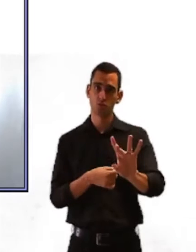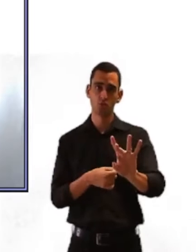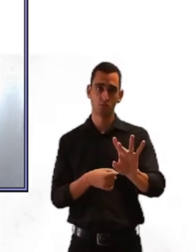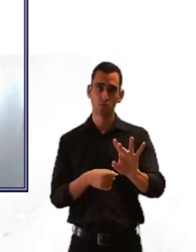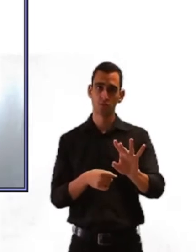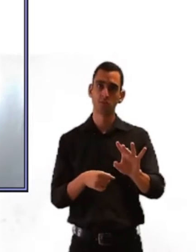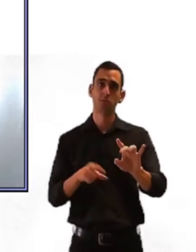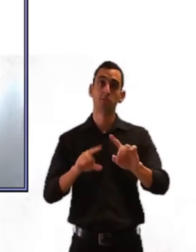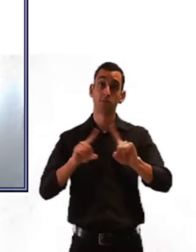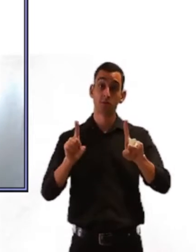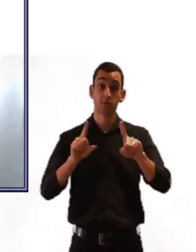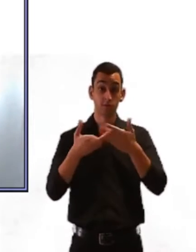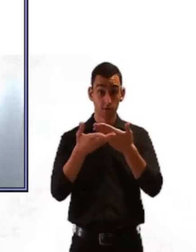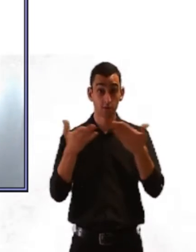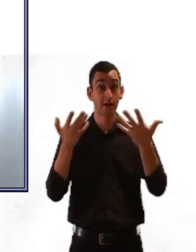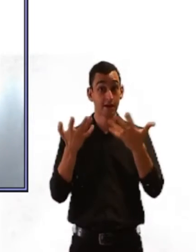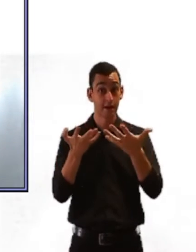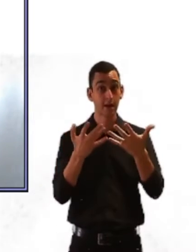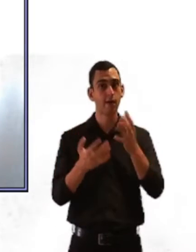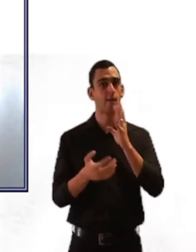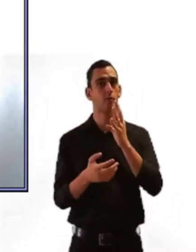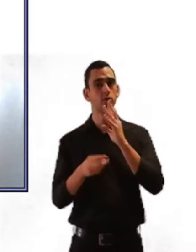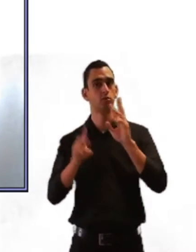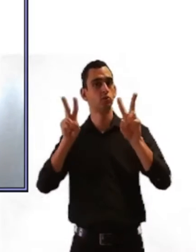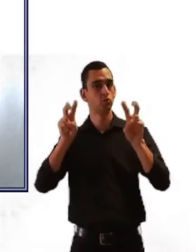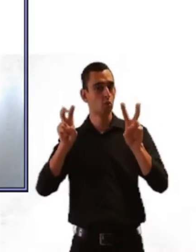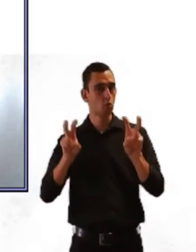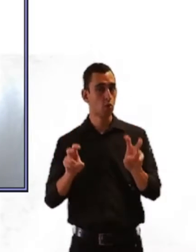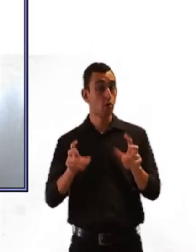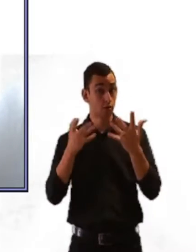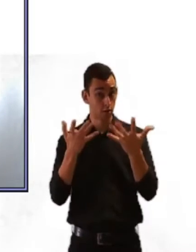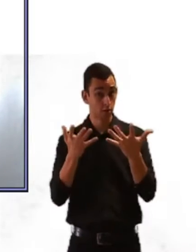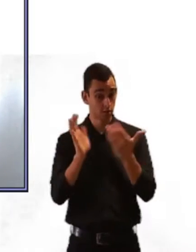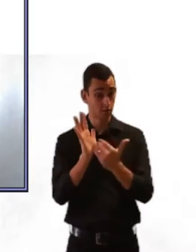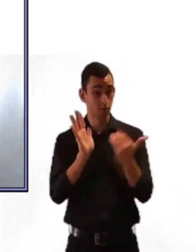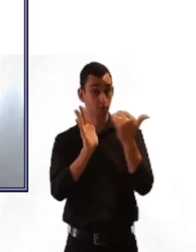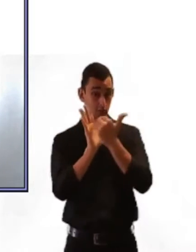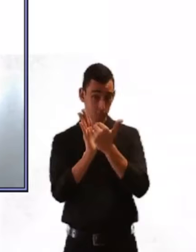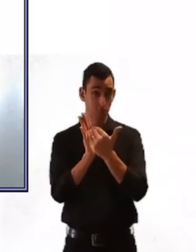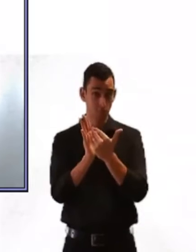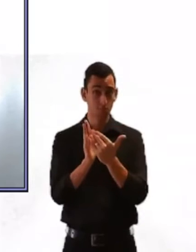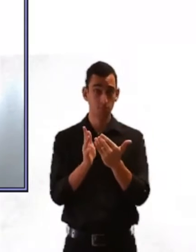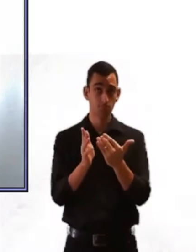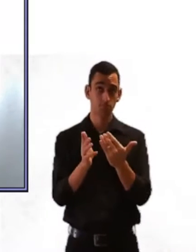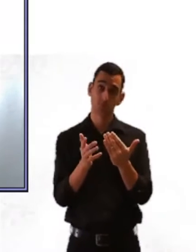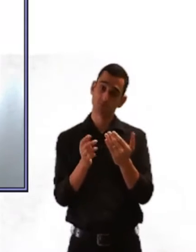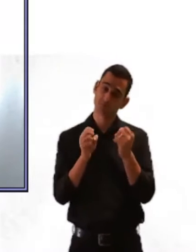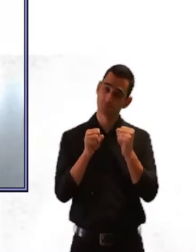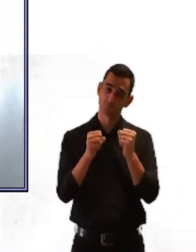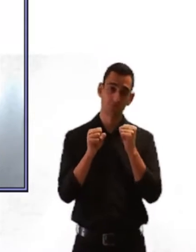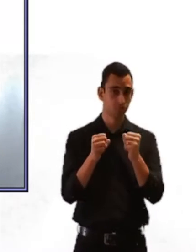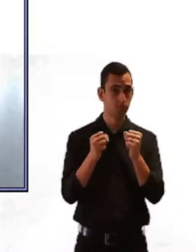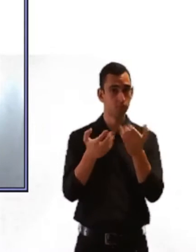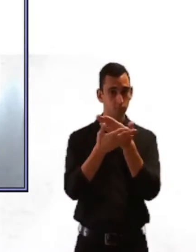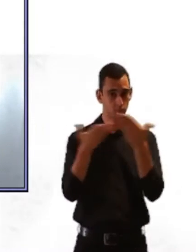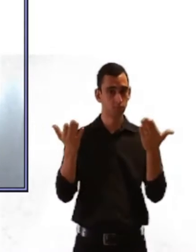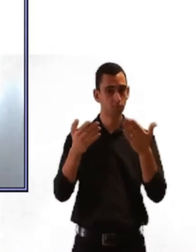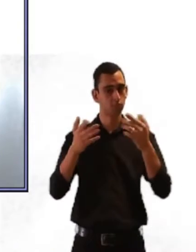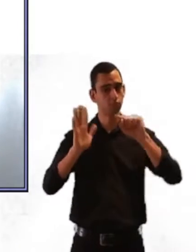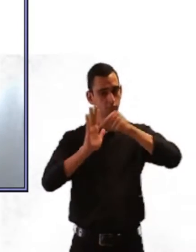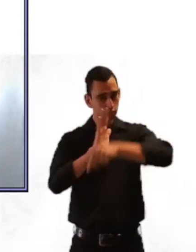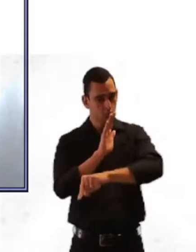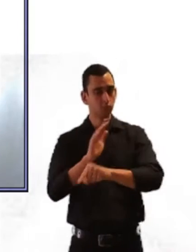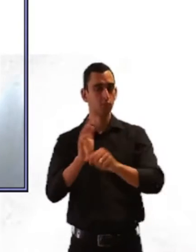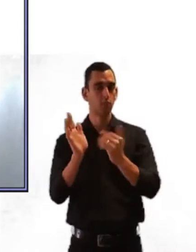conhecer a técnica, porque ele não diz isso. Desculpa, ele não diz isso sem base nenhuma. Ele tem toda uma